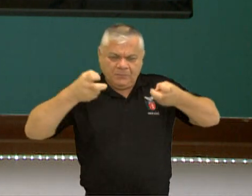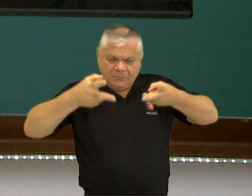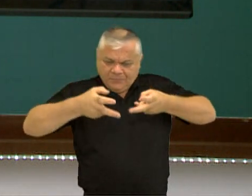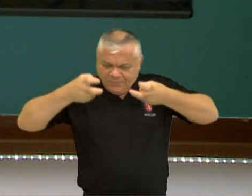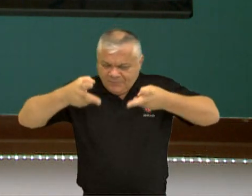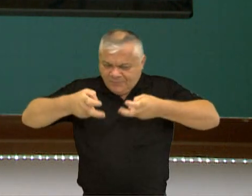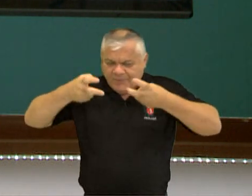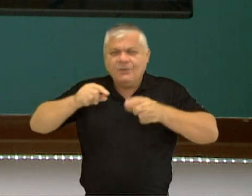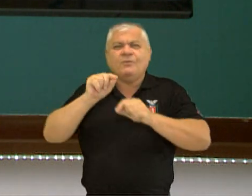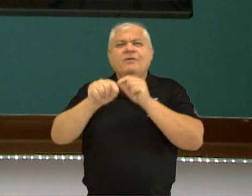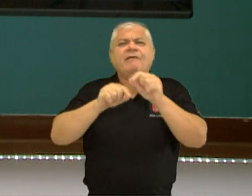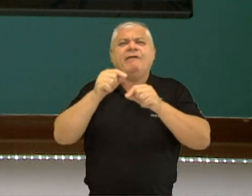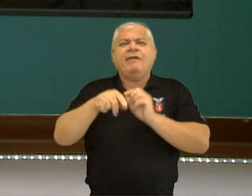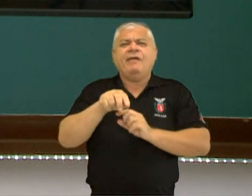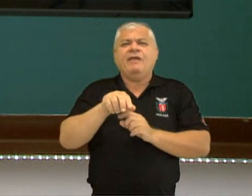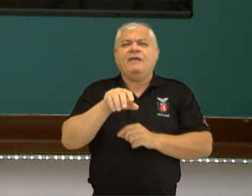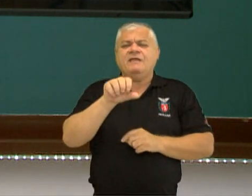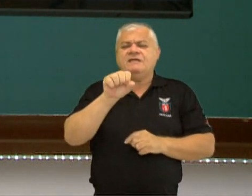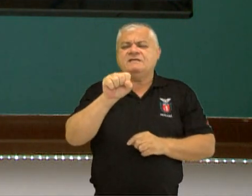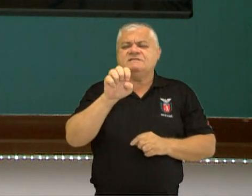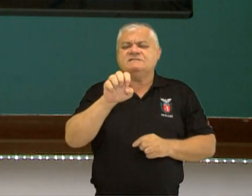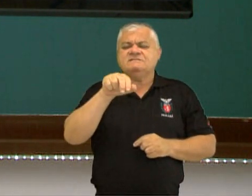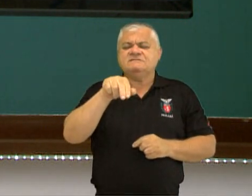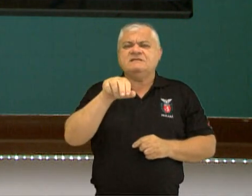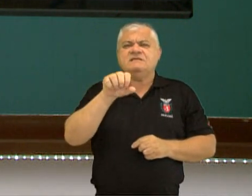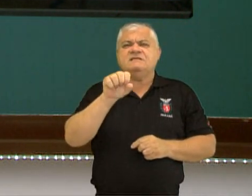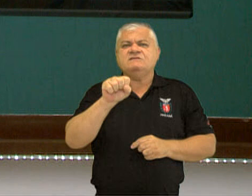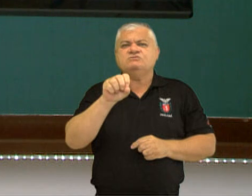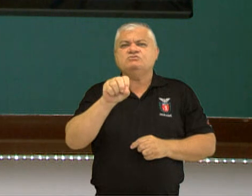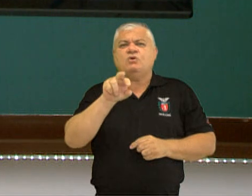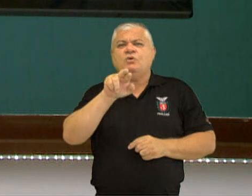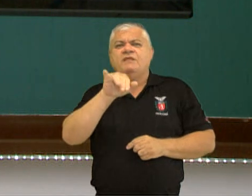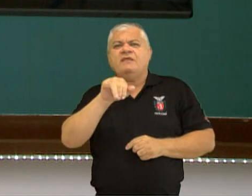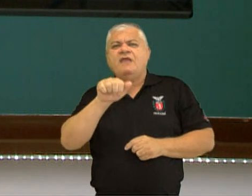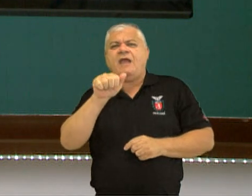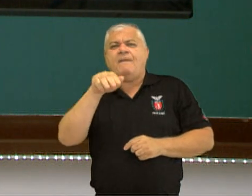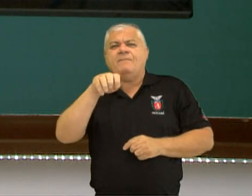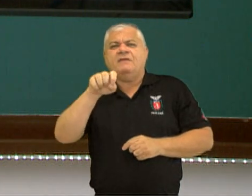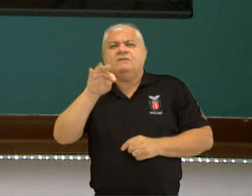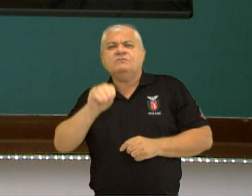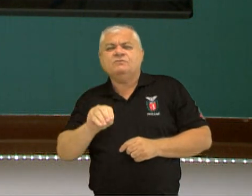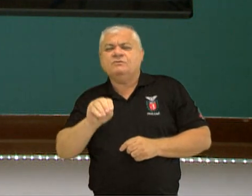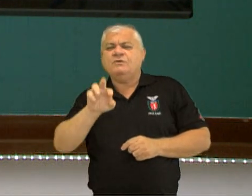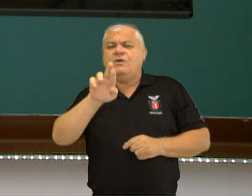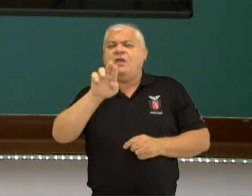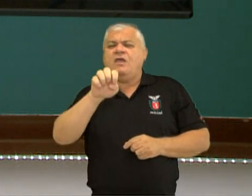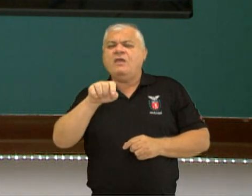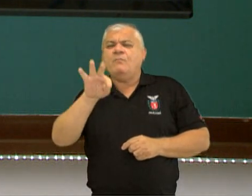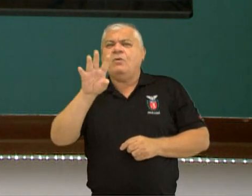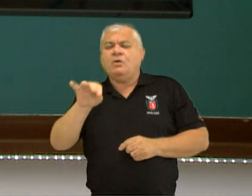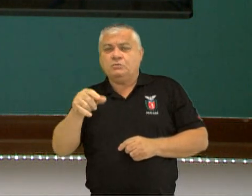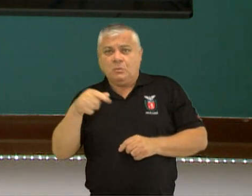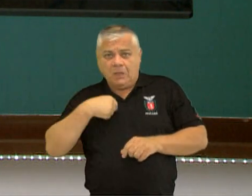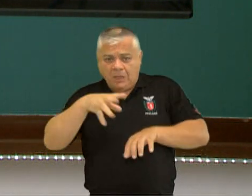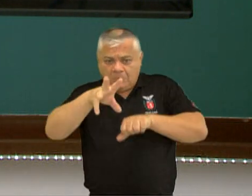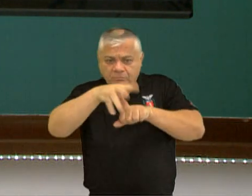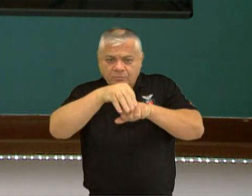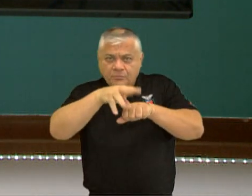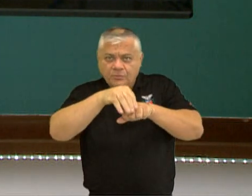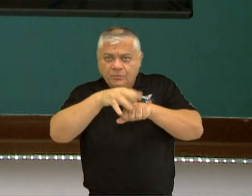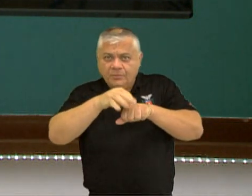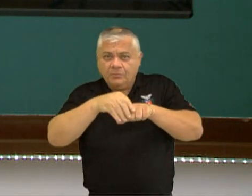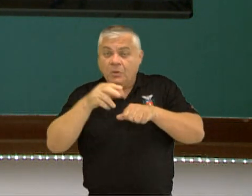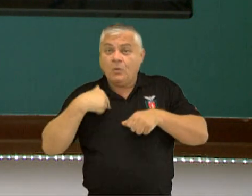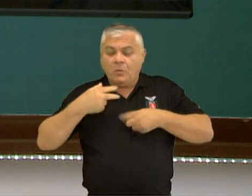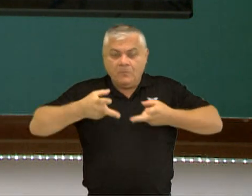que significa sensoriar remotamente? Será que tem a ver com obter informações, obter imagens